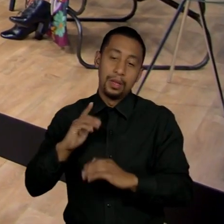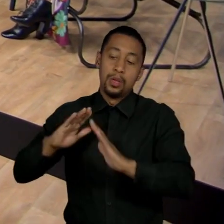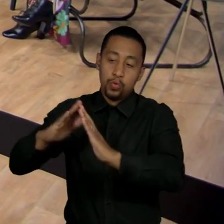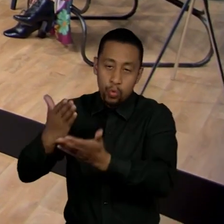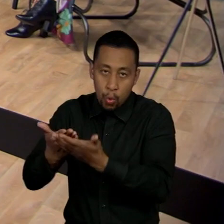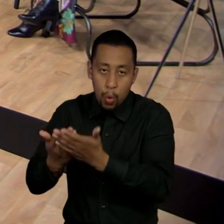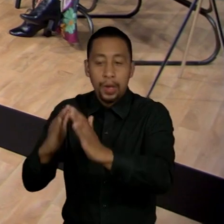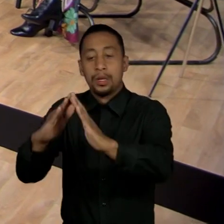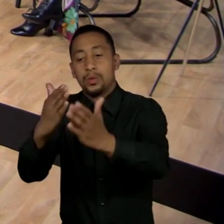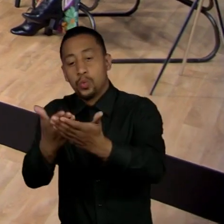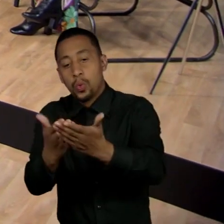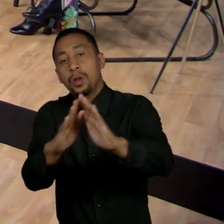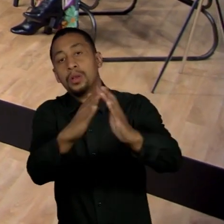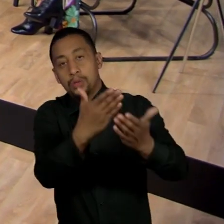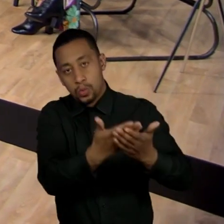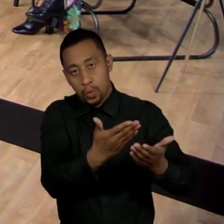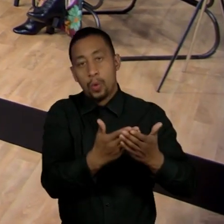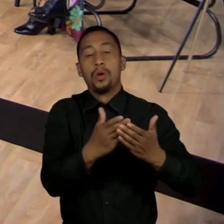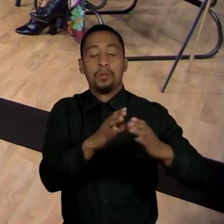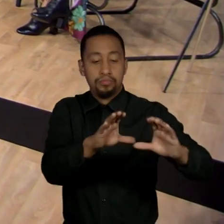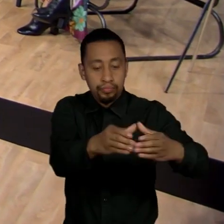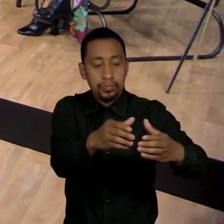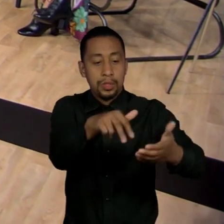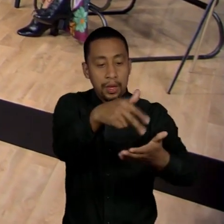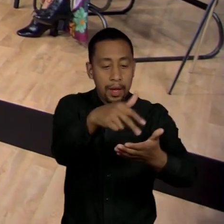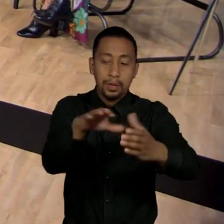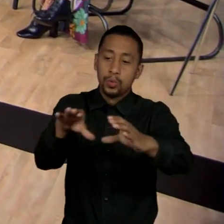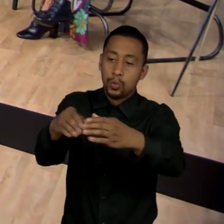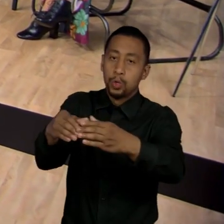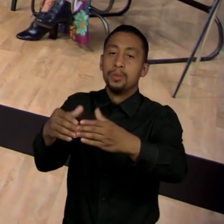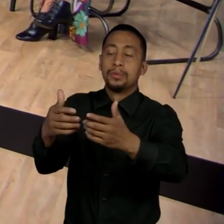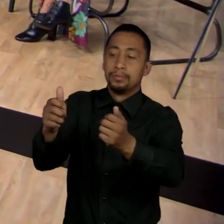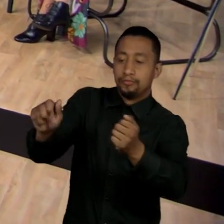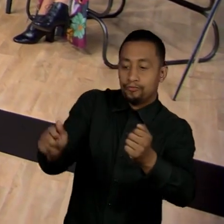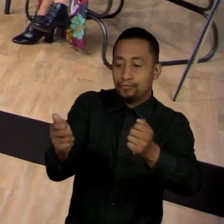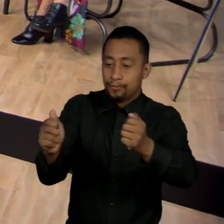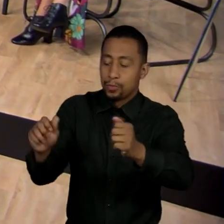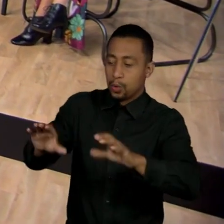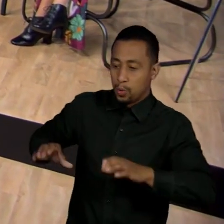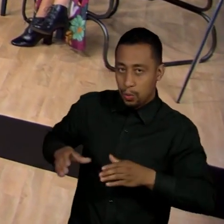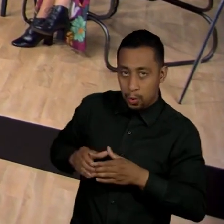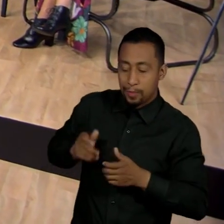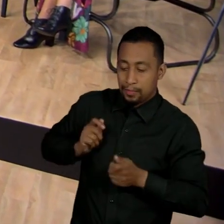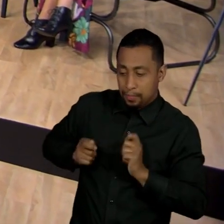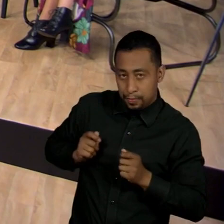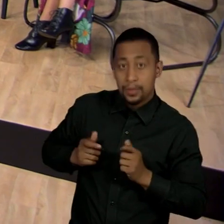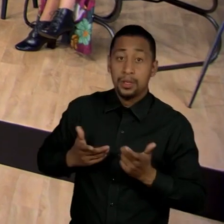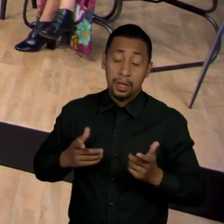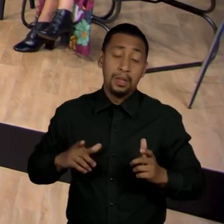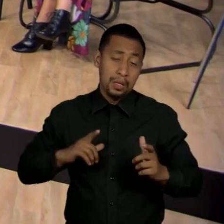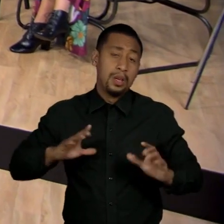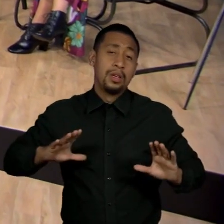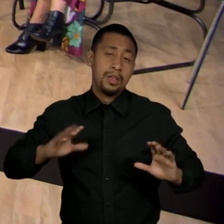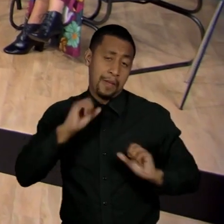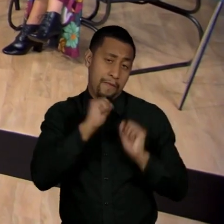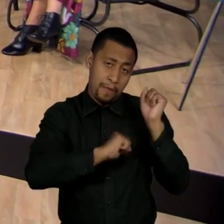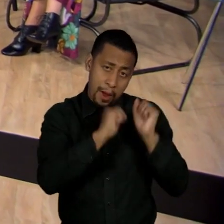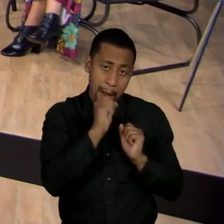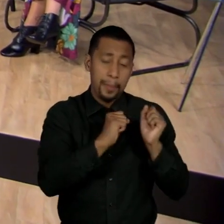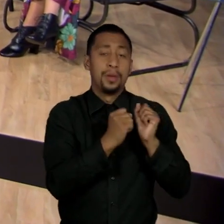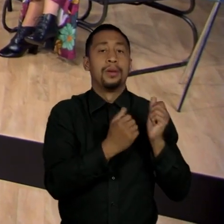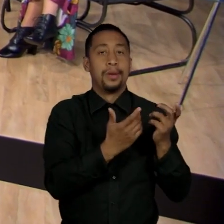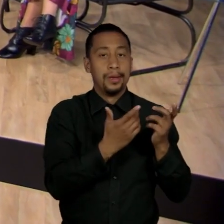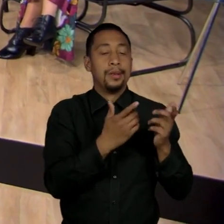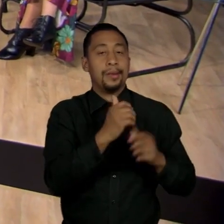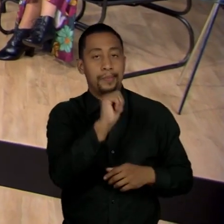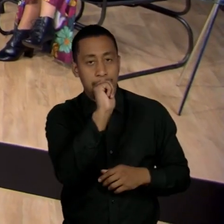alguma forma, colaborado para a economia local, uma vez que existe um consumo de bebidas, de alimentos, daí toda uma